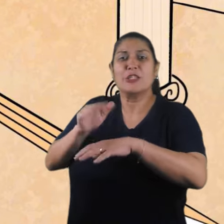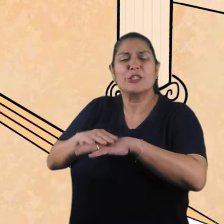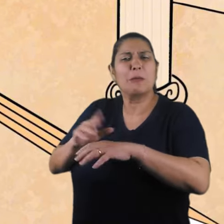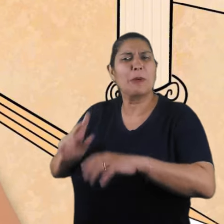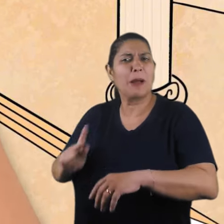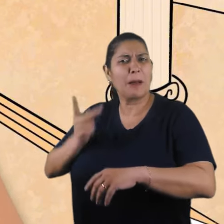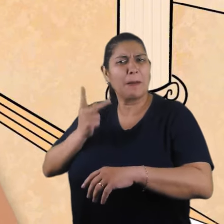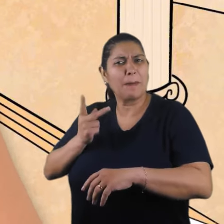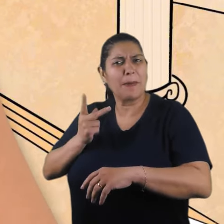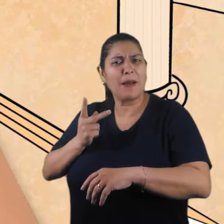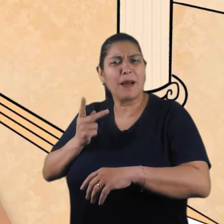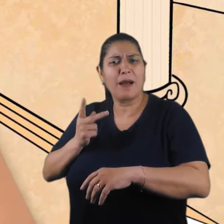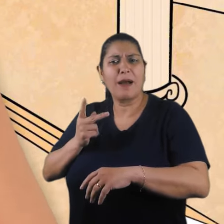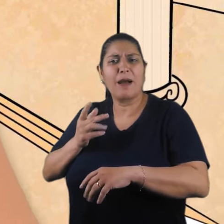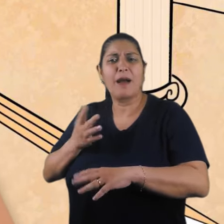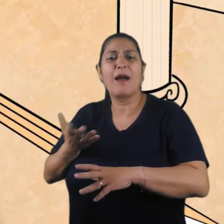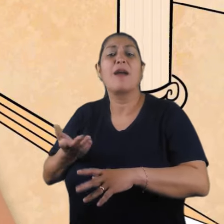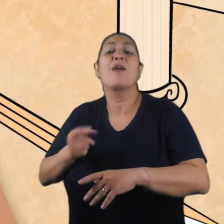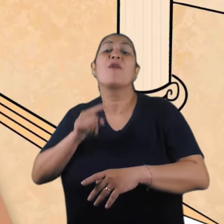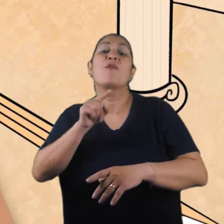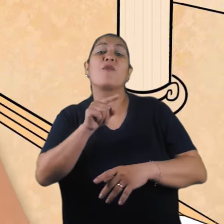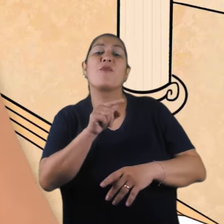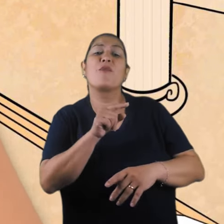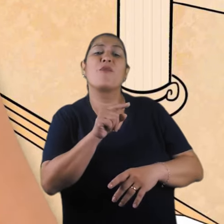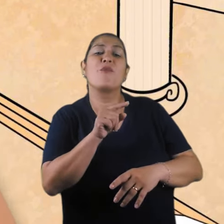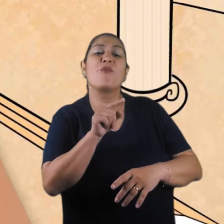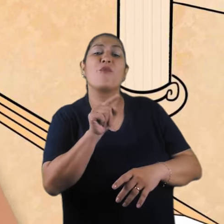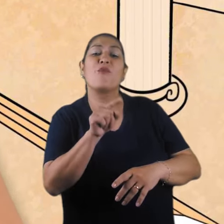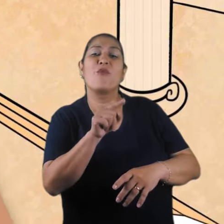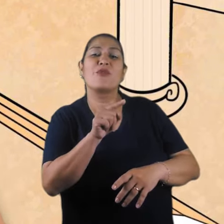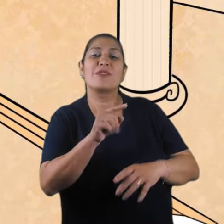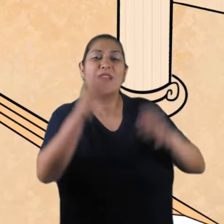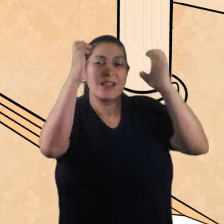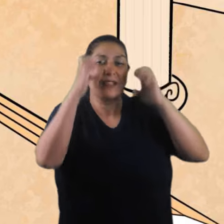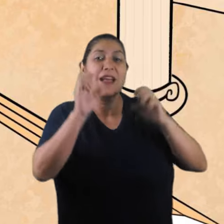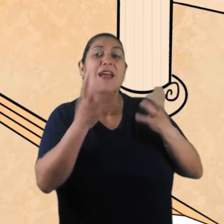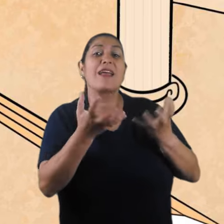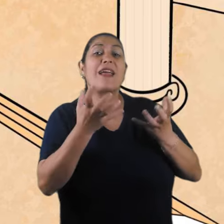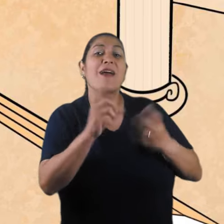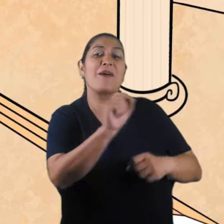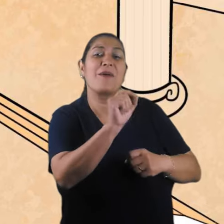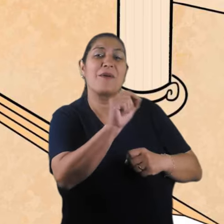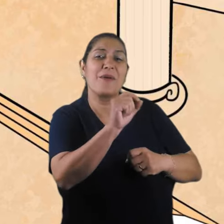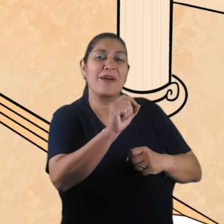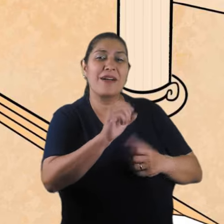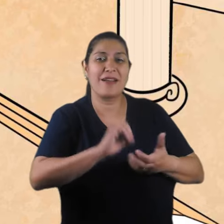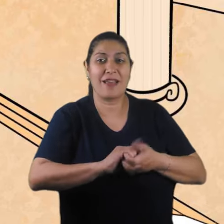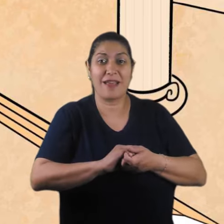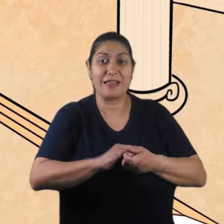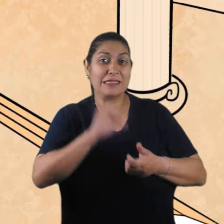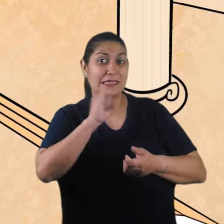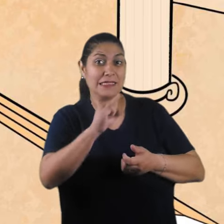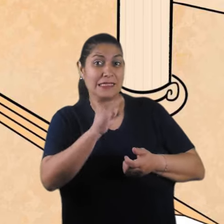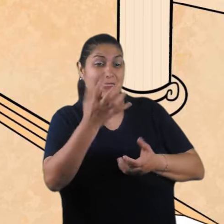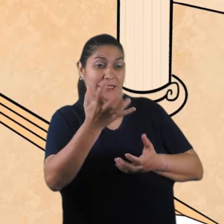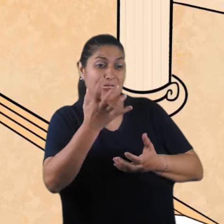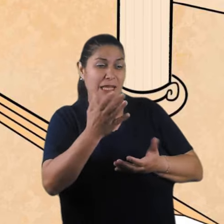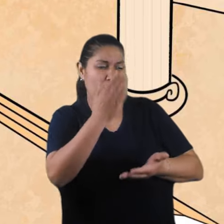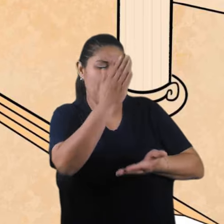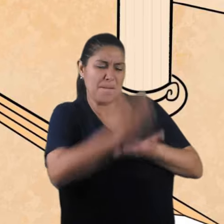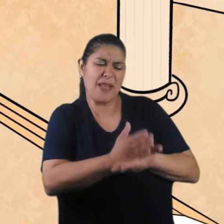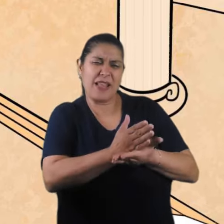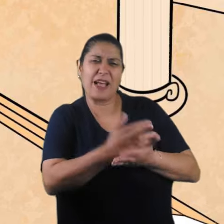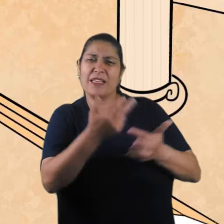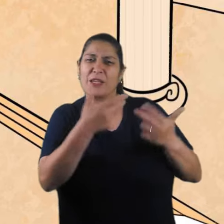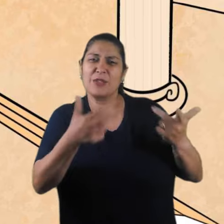Imediatamente o rei mandou chamar Amã e perguntou a Ester: Qual é o seu desejo? Vou fazer o que você quiser, mesmo